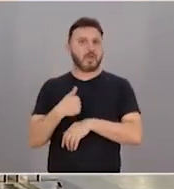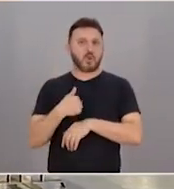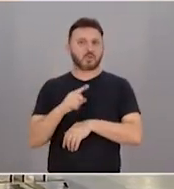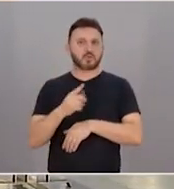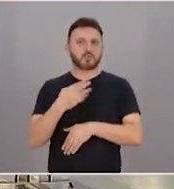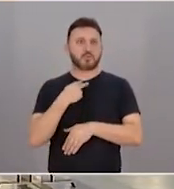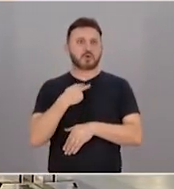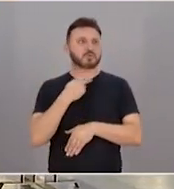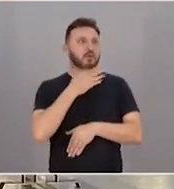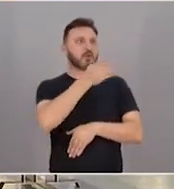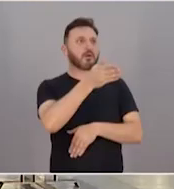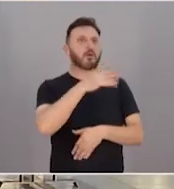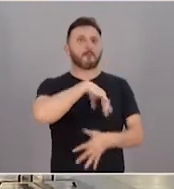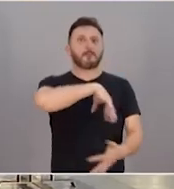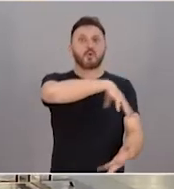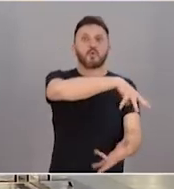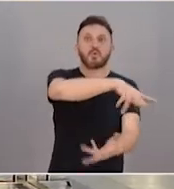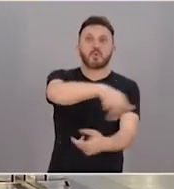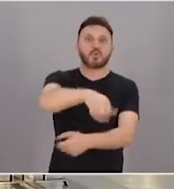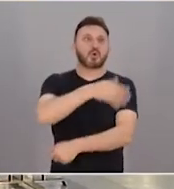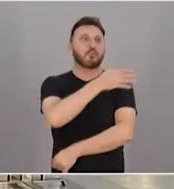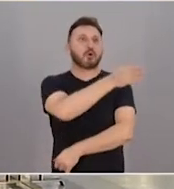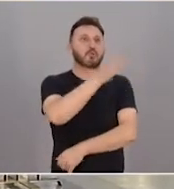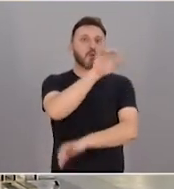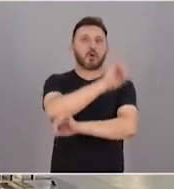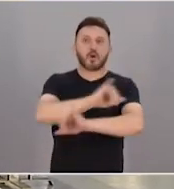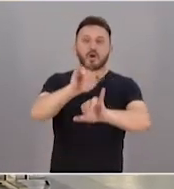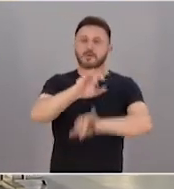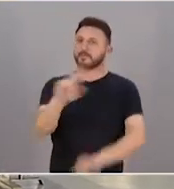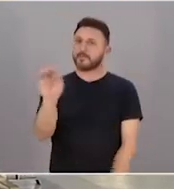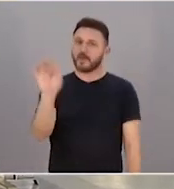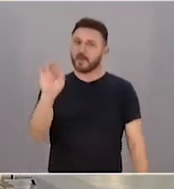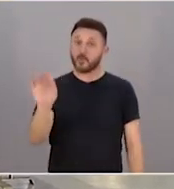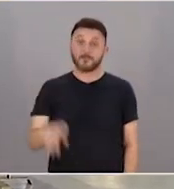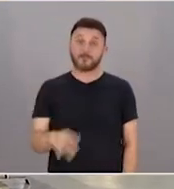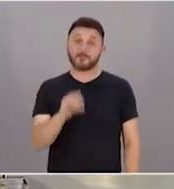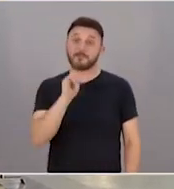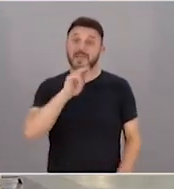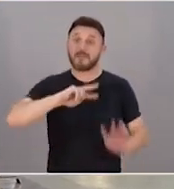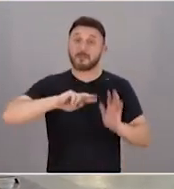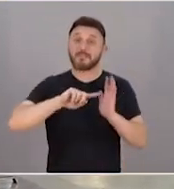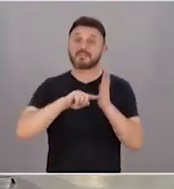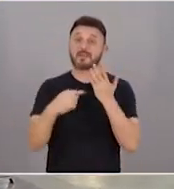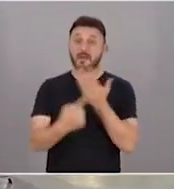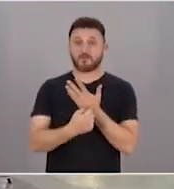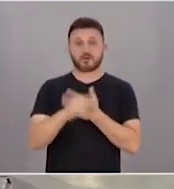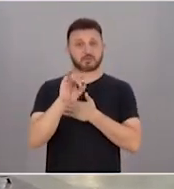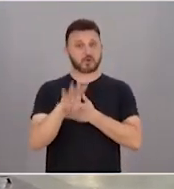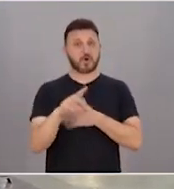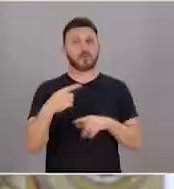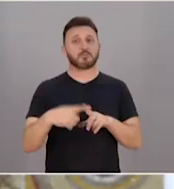inteiro. Filho, o mundo começa aqui dentro.